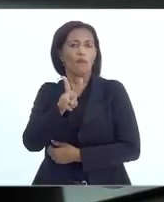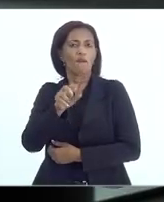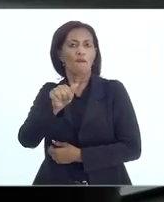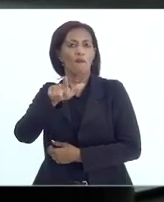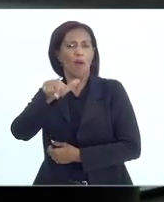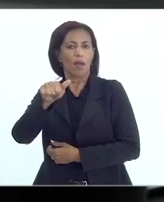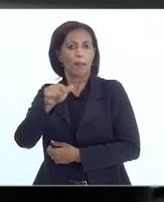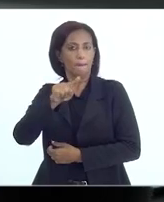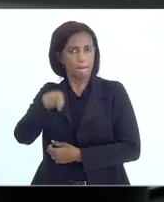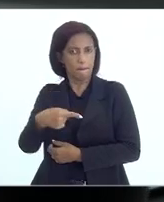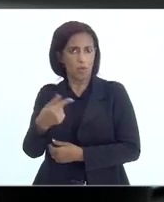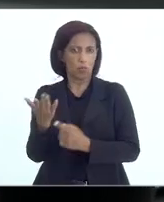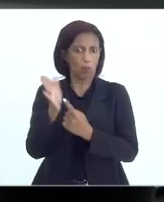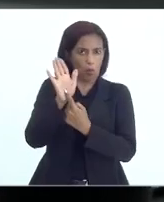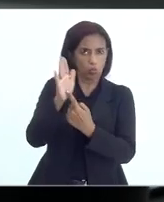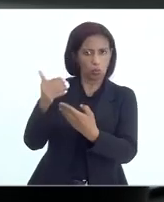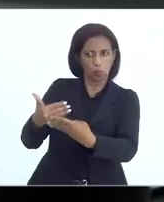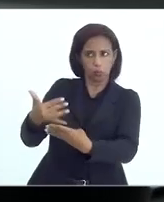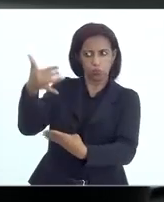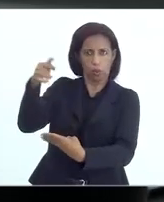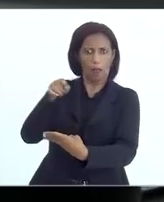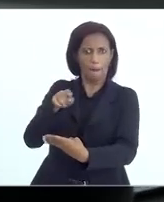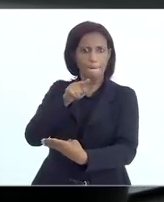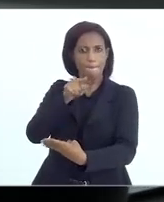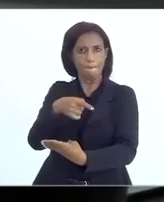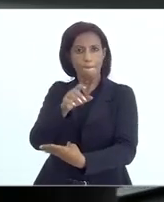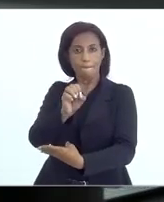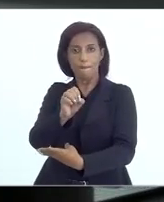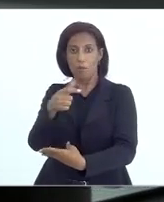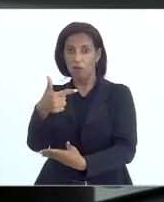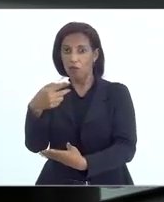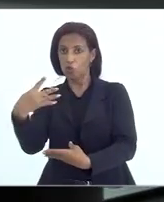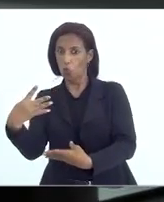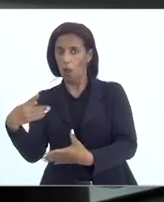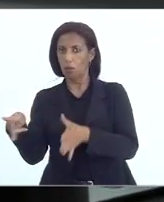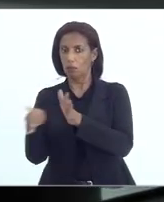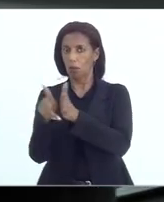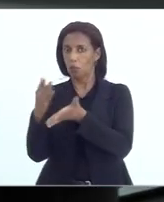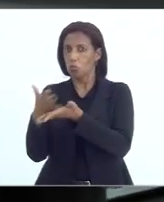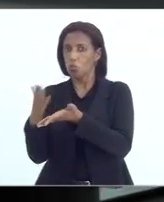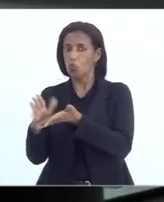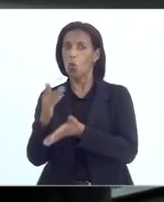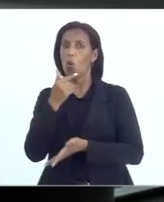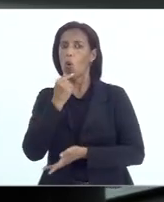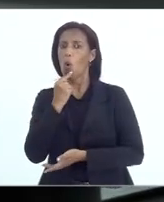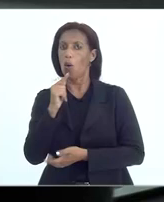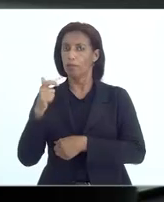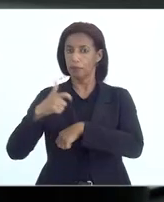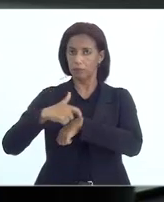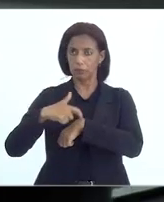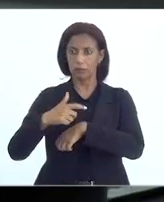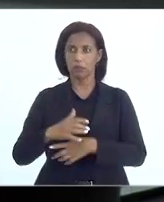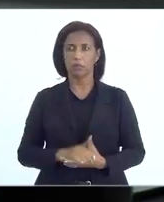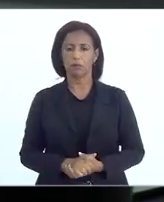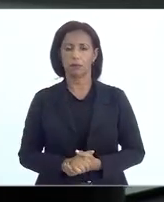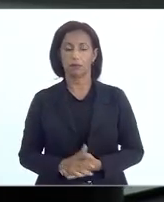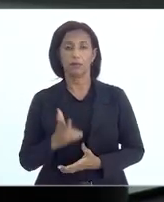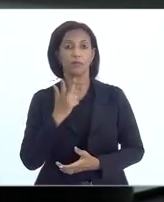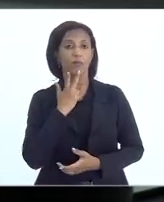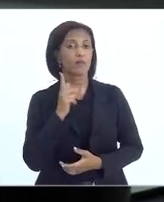já mostrei no slide 1024 vagas sobrando do público masculino neste momento